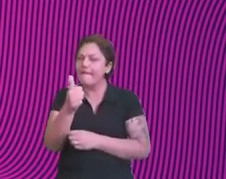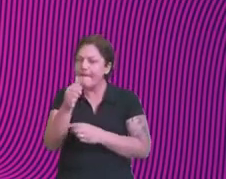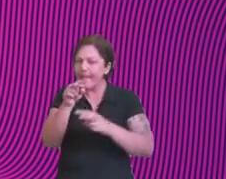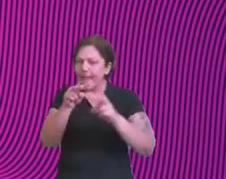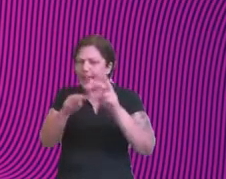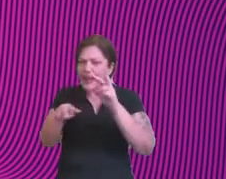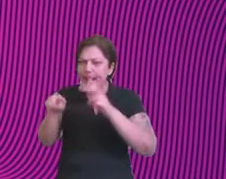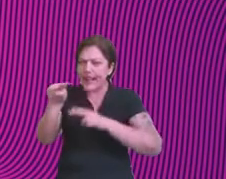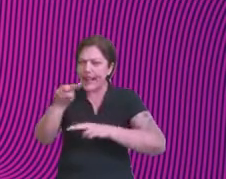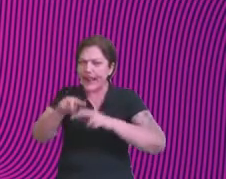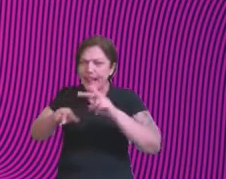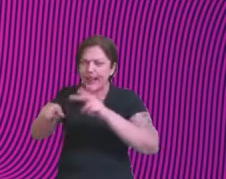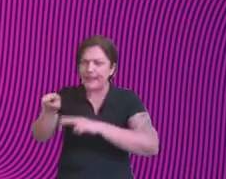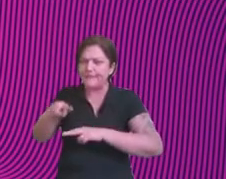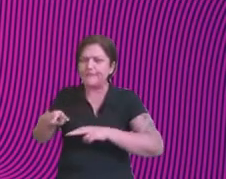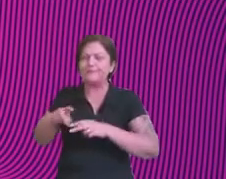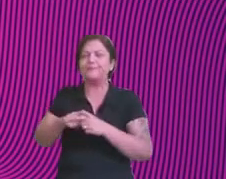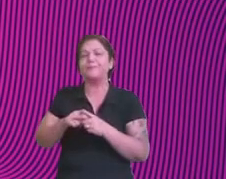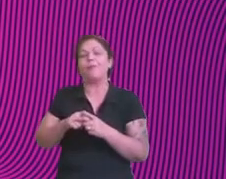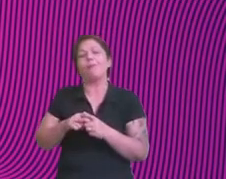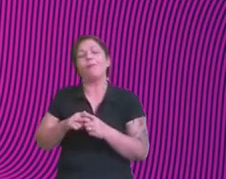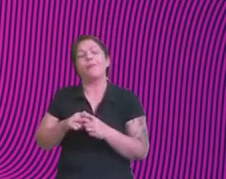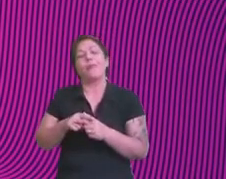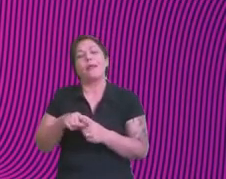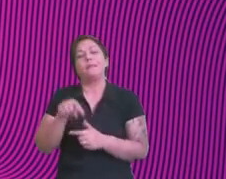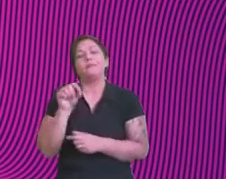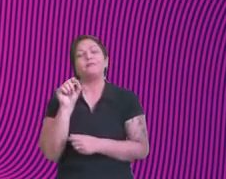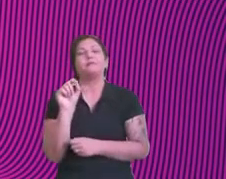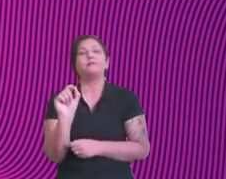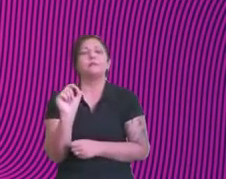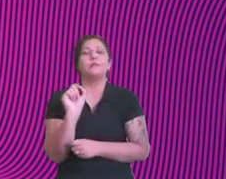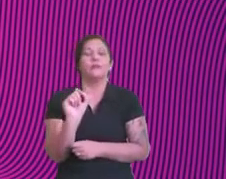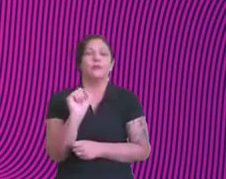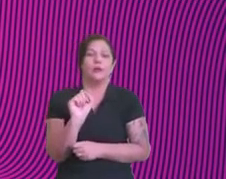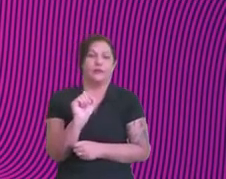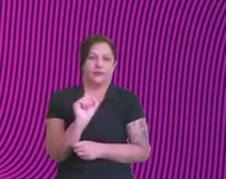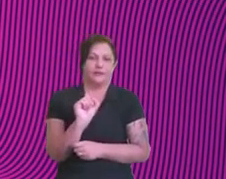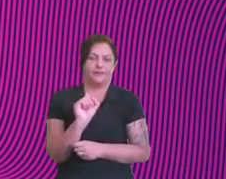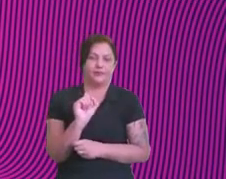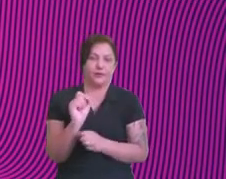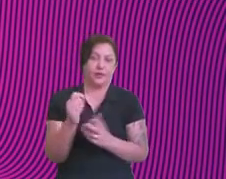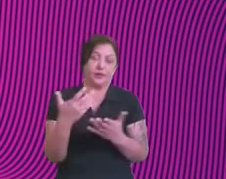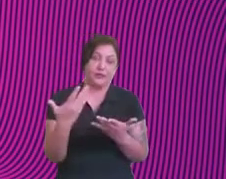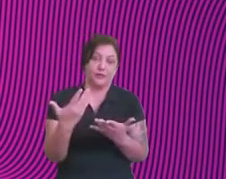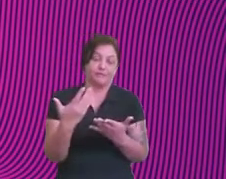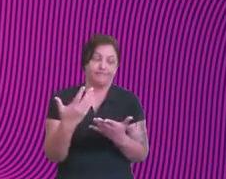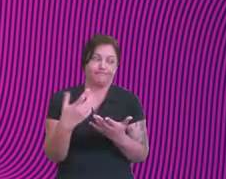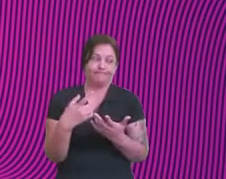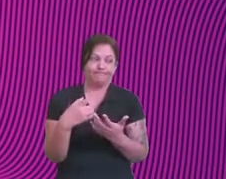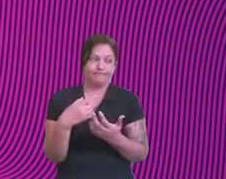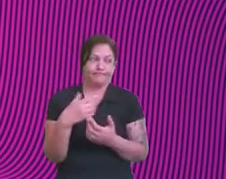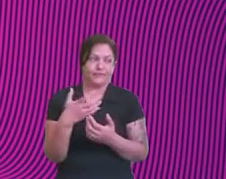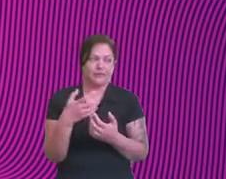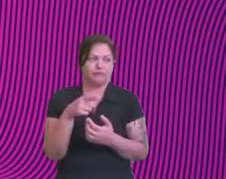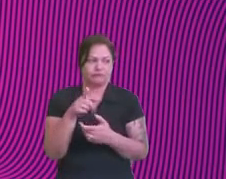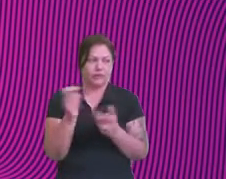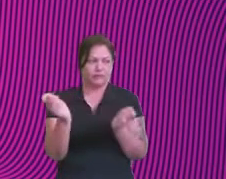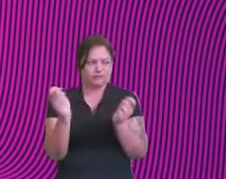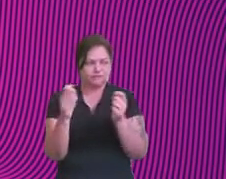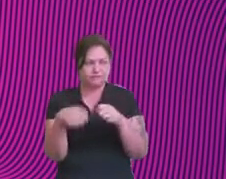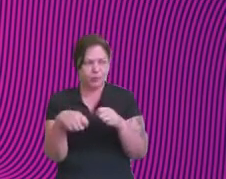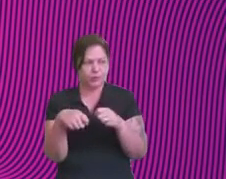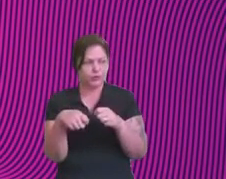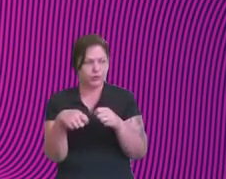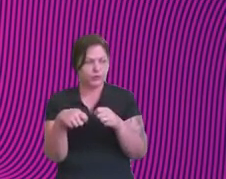é claro que essa não é a nossa proposta, né? Mas queria que você falasse um pouquinho das dificuldades